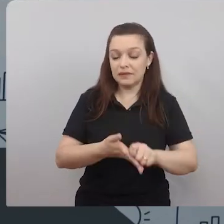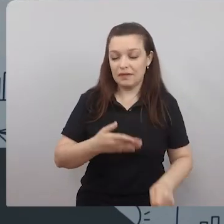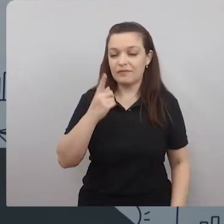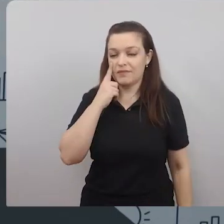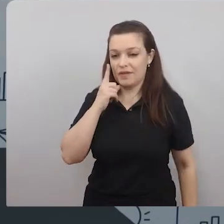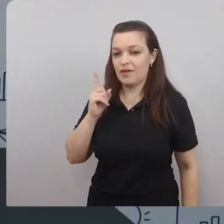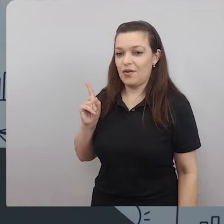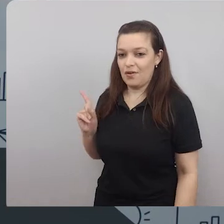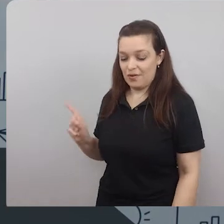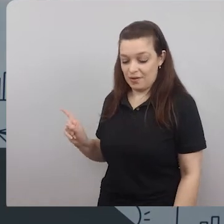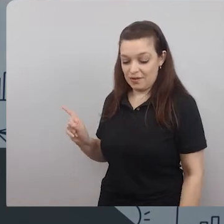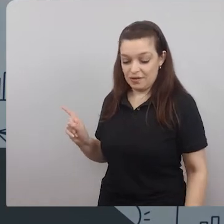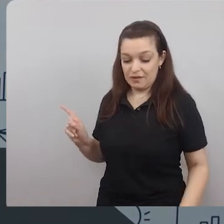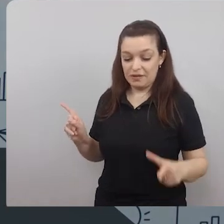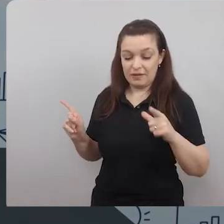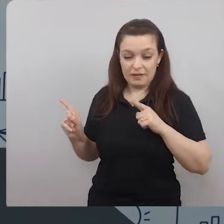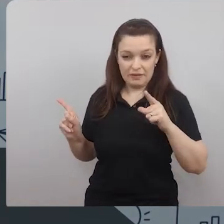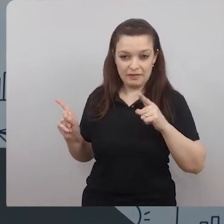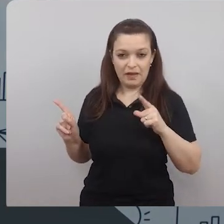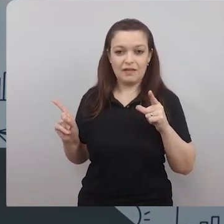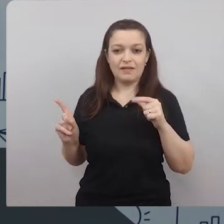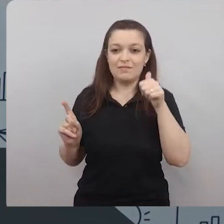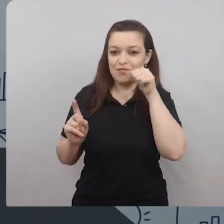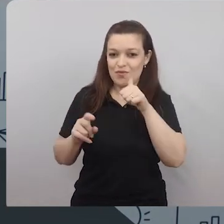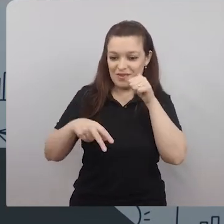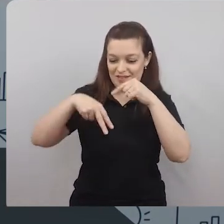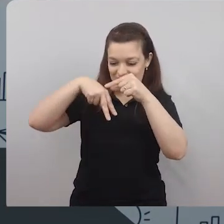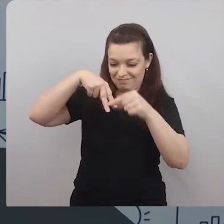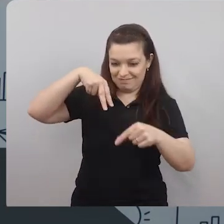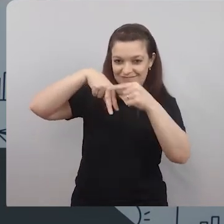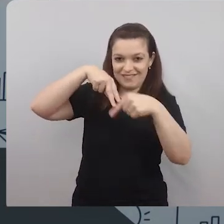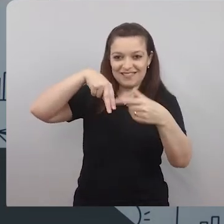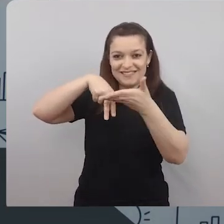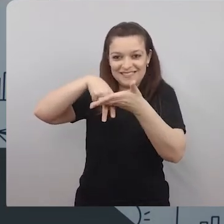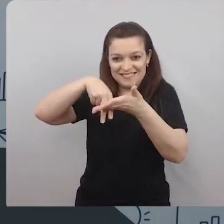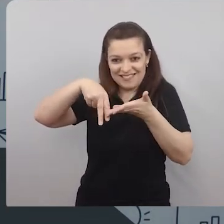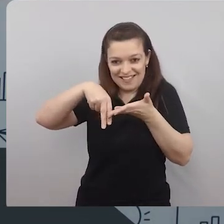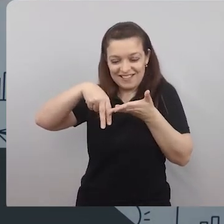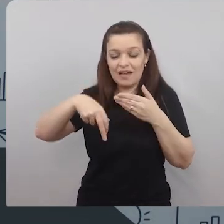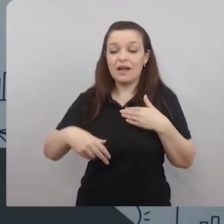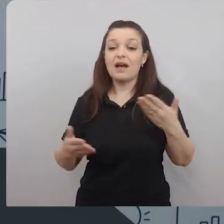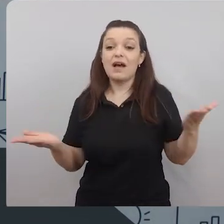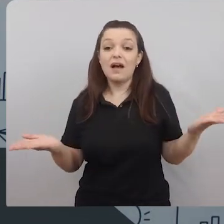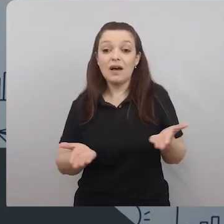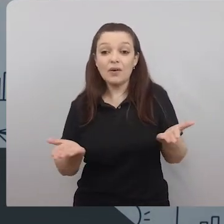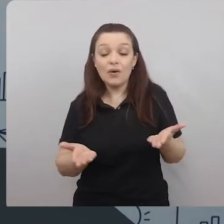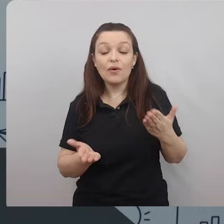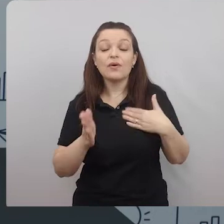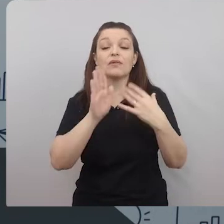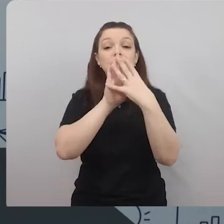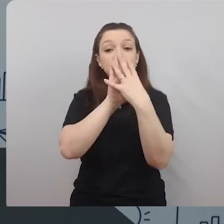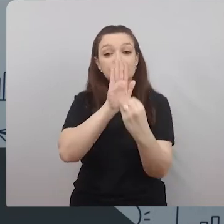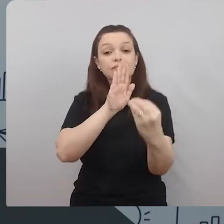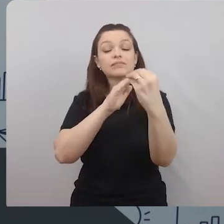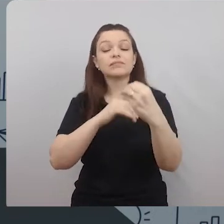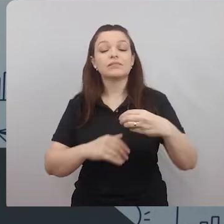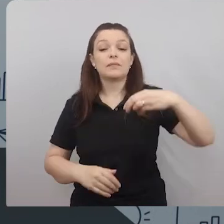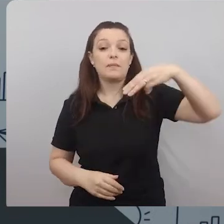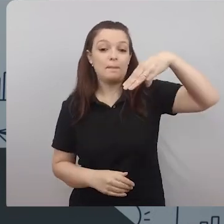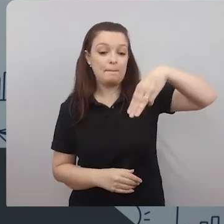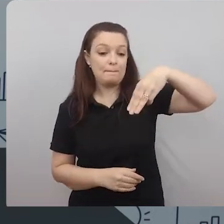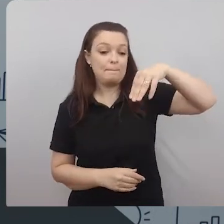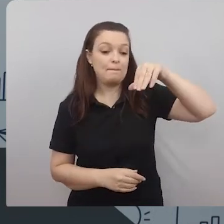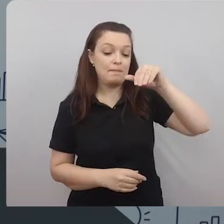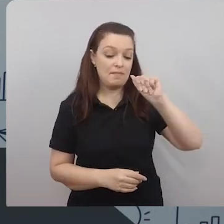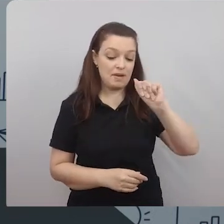Aqui eu tenho a imagem, então, que representa a mãe do Armandinho. E nós vamos, então, escrever a